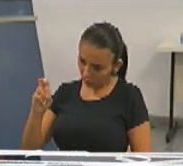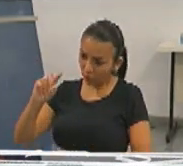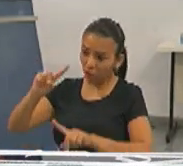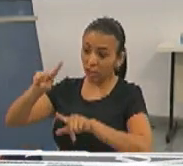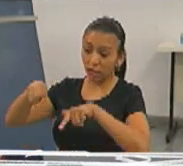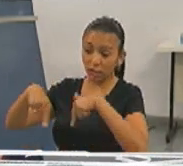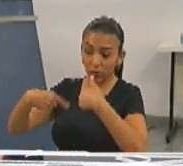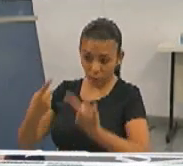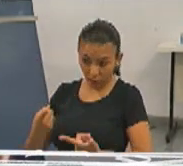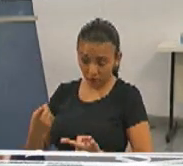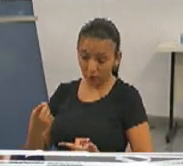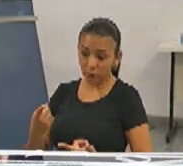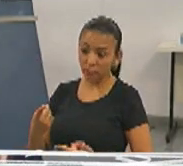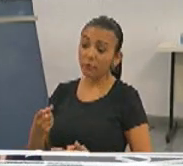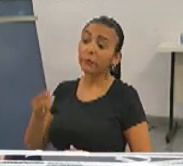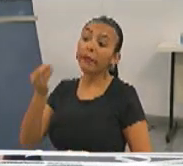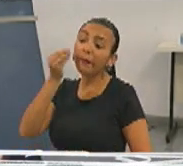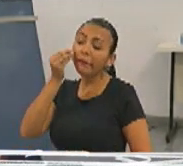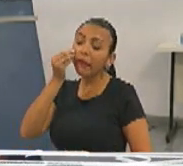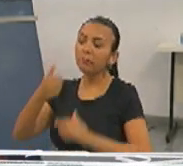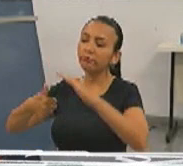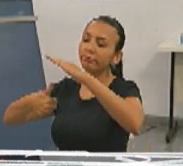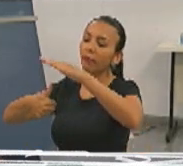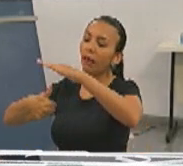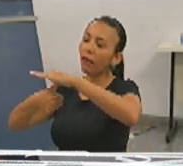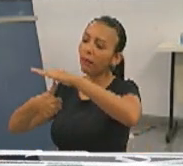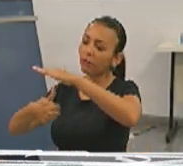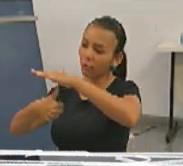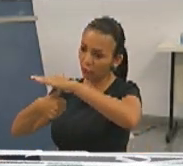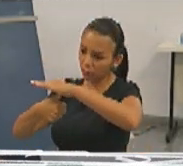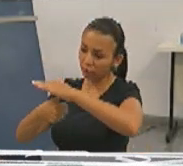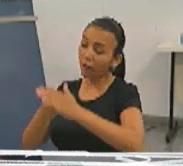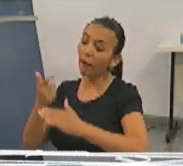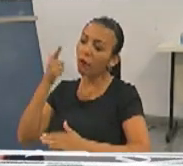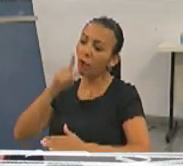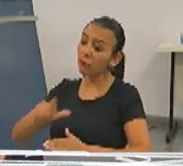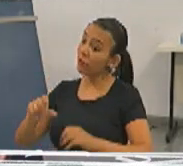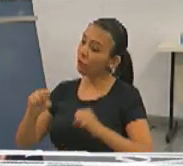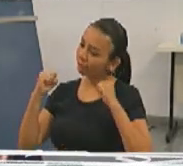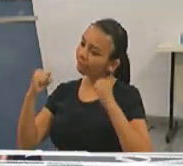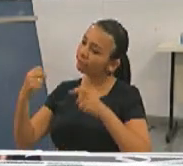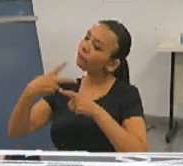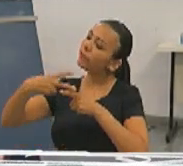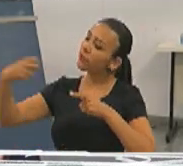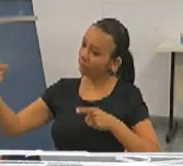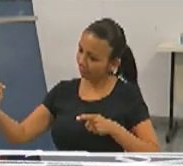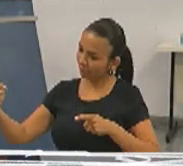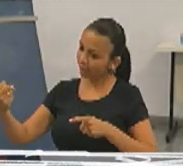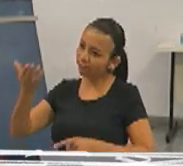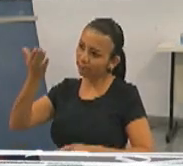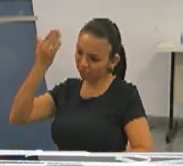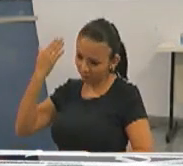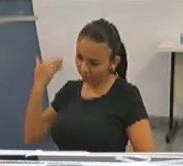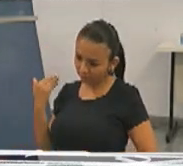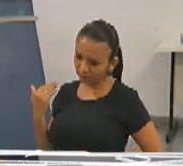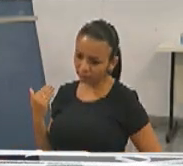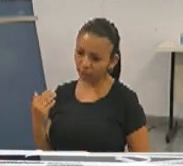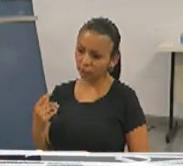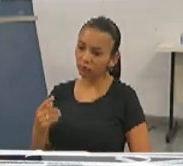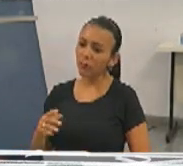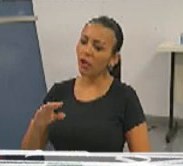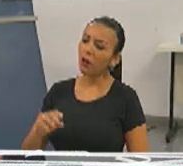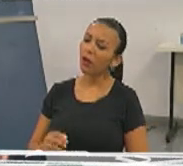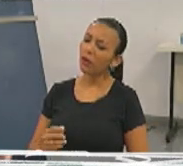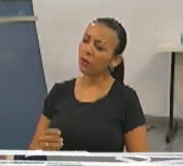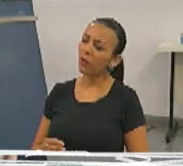candidatura para a reitoria, onde nós ganhamos o último pleito, né, por 1,25%, como